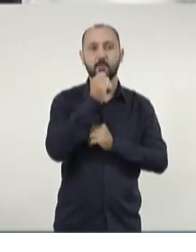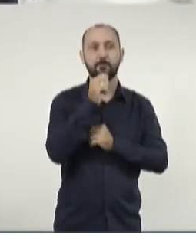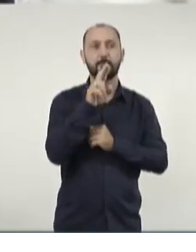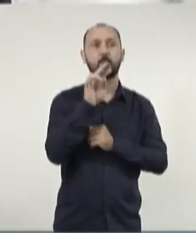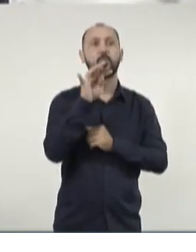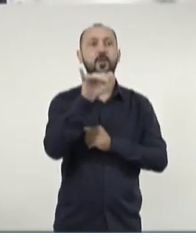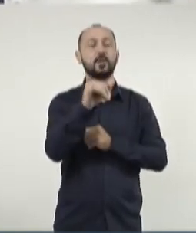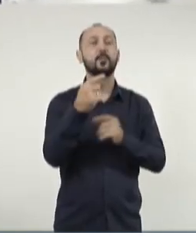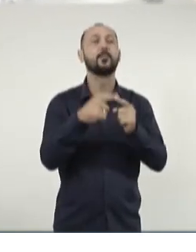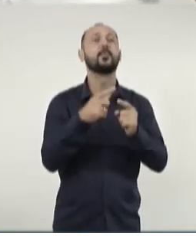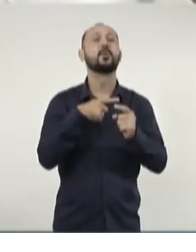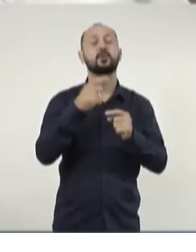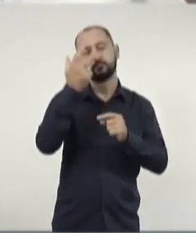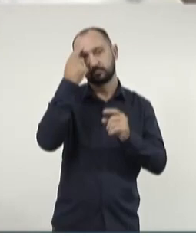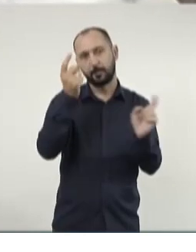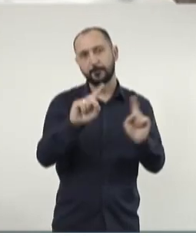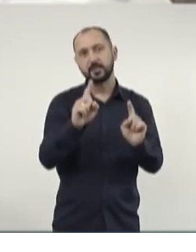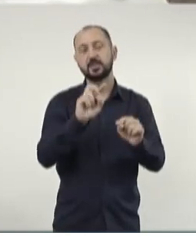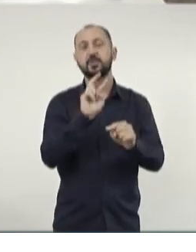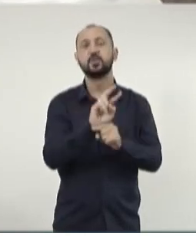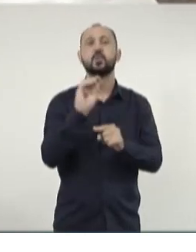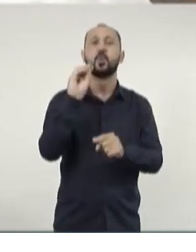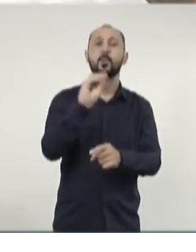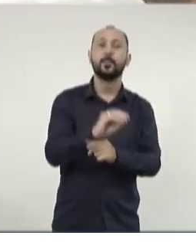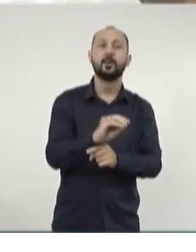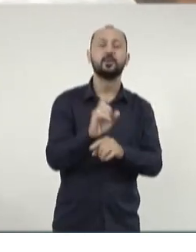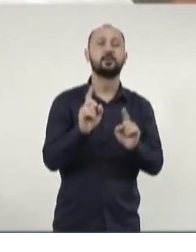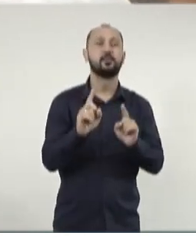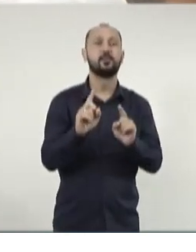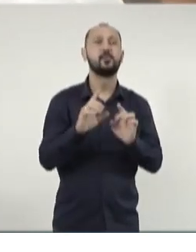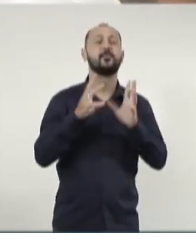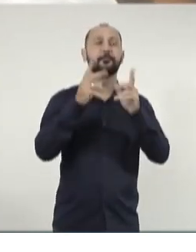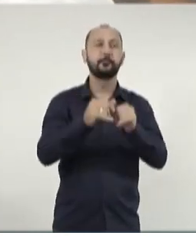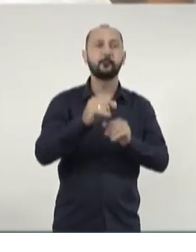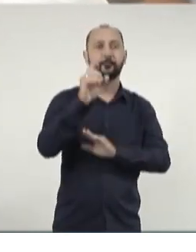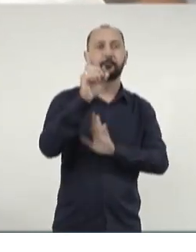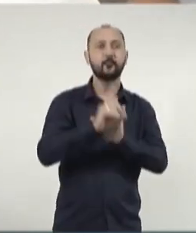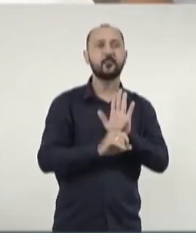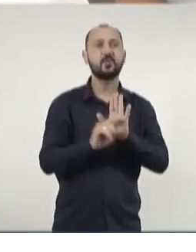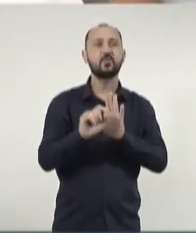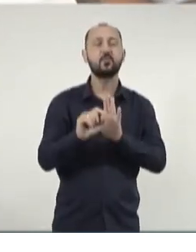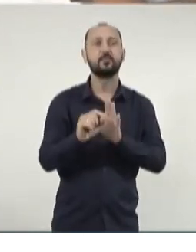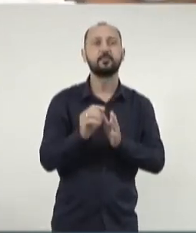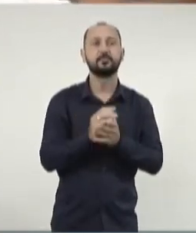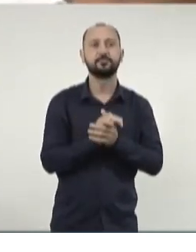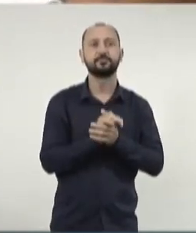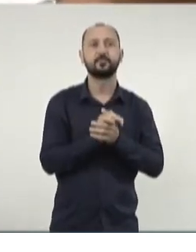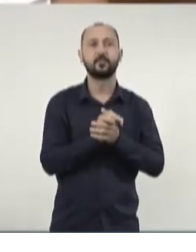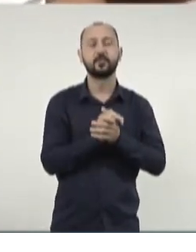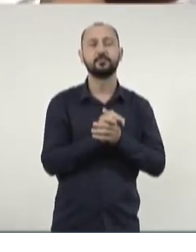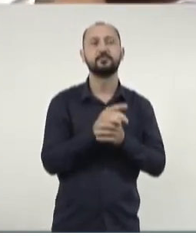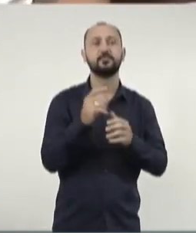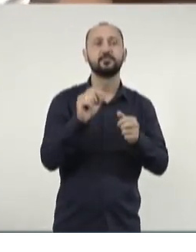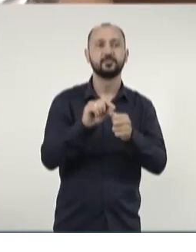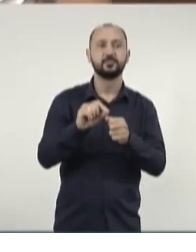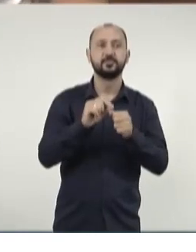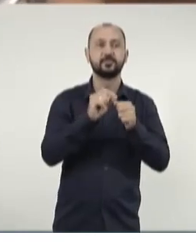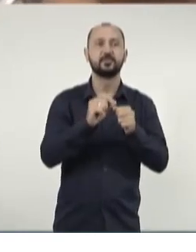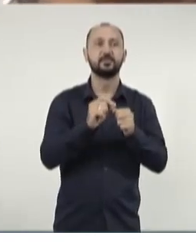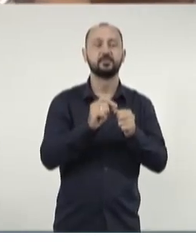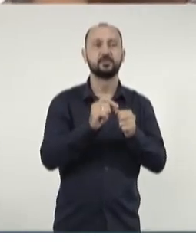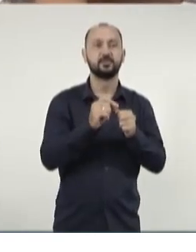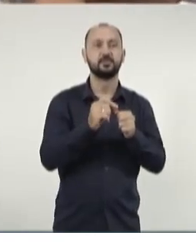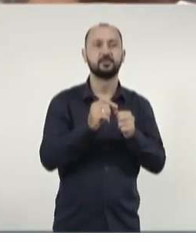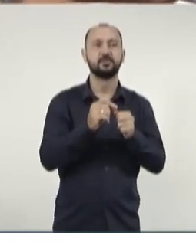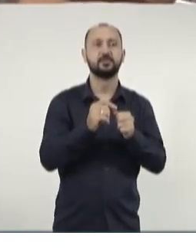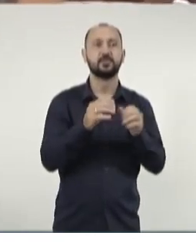UTI, por que ele não está se pensando em cuidados paliativos, tem todo o direito legitimado de fazer o pedido e